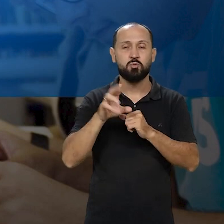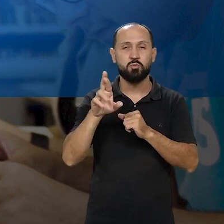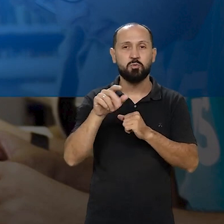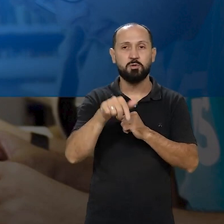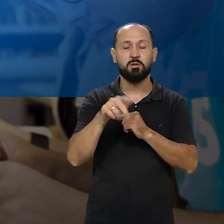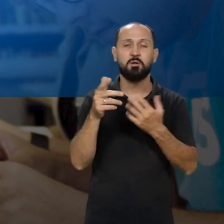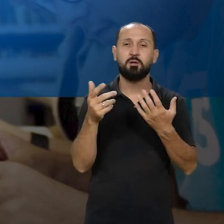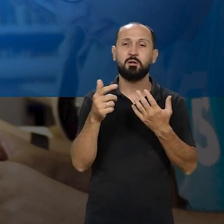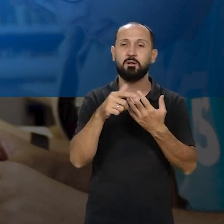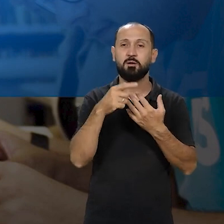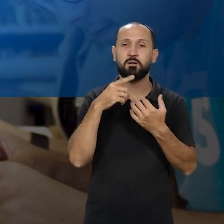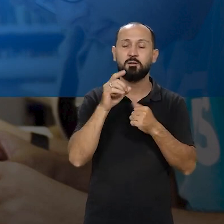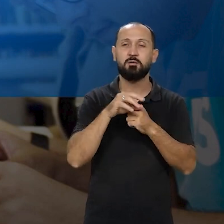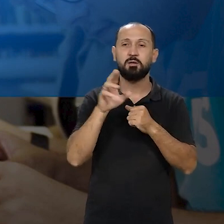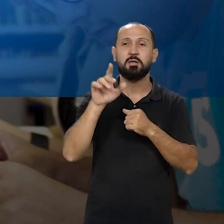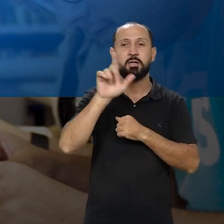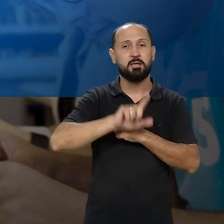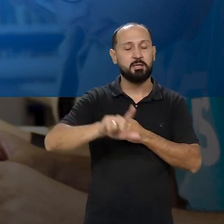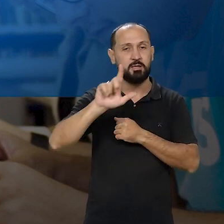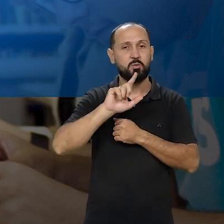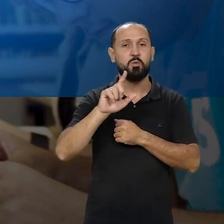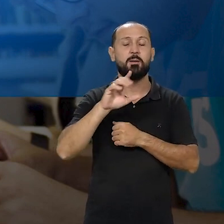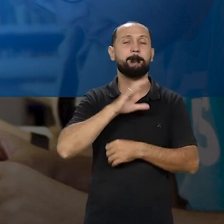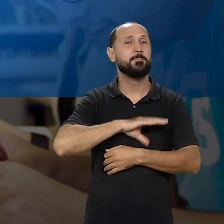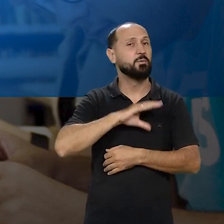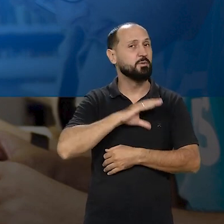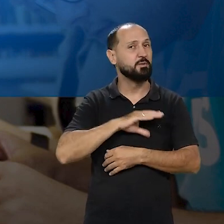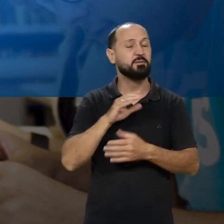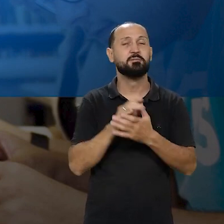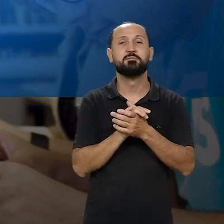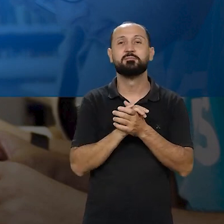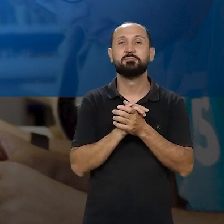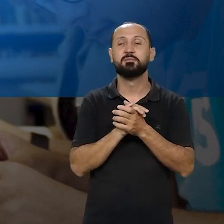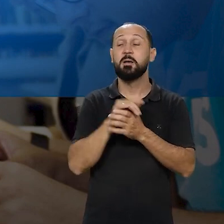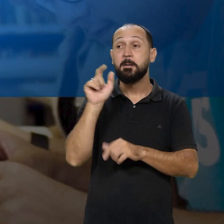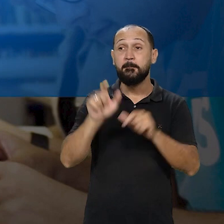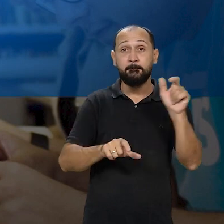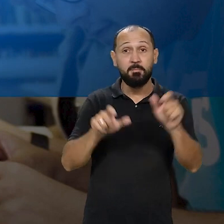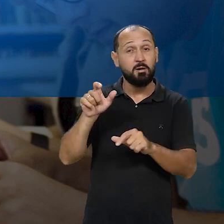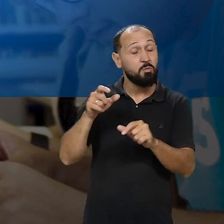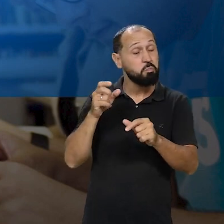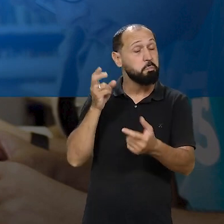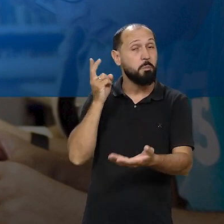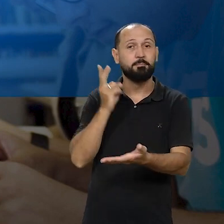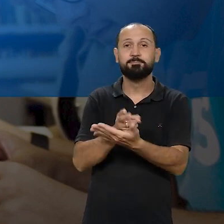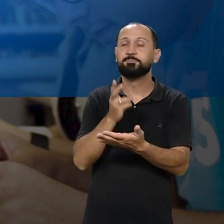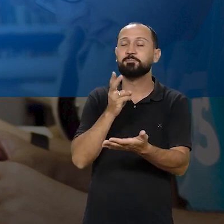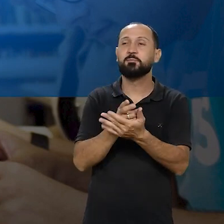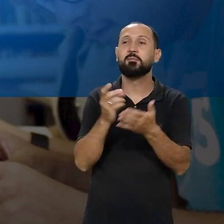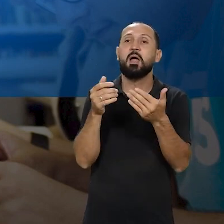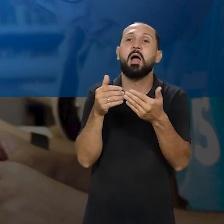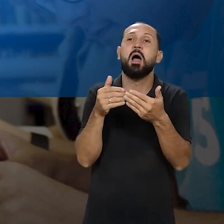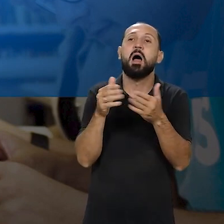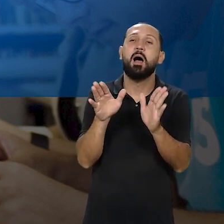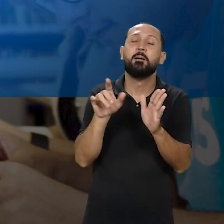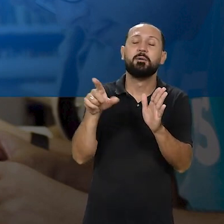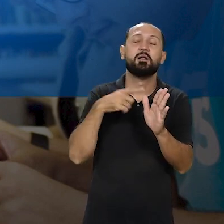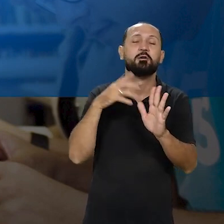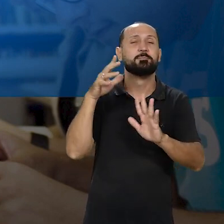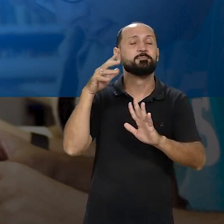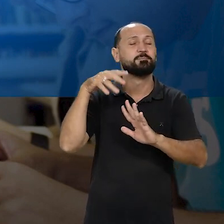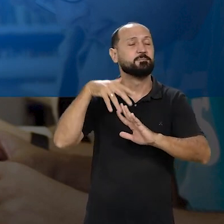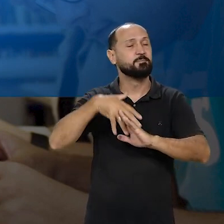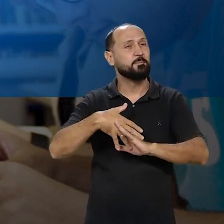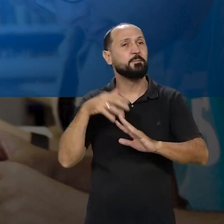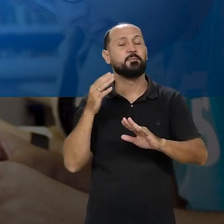né, ela é doutora em literatura portuguesa, e também é uma pessoa que sempre coloca as portas abertas lá na